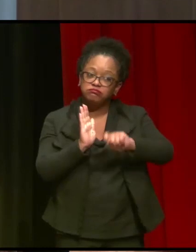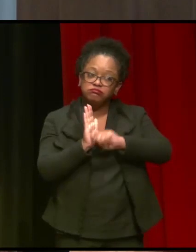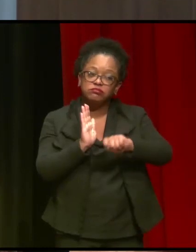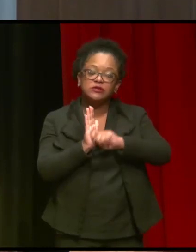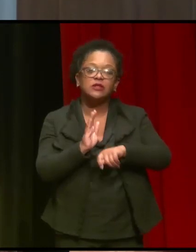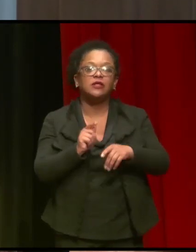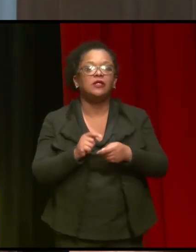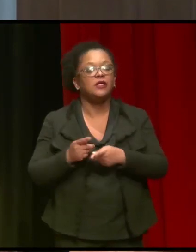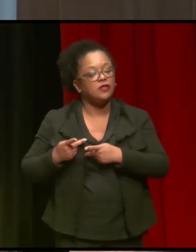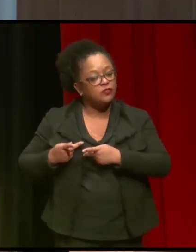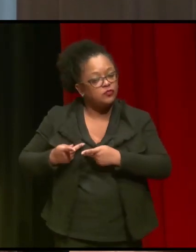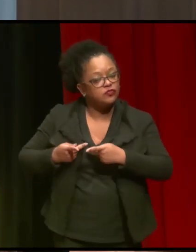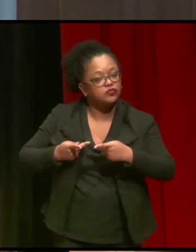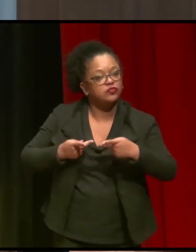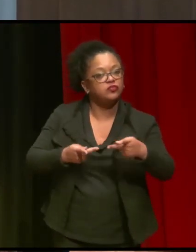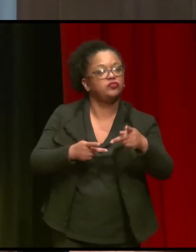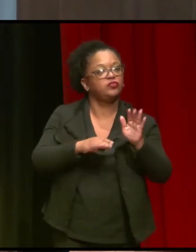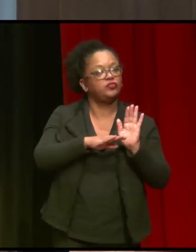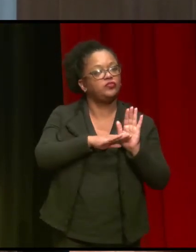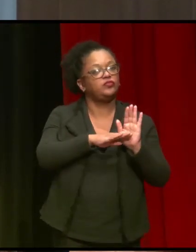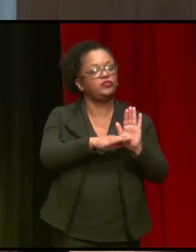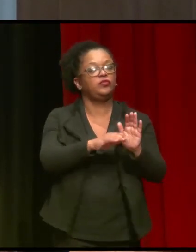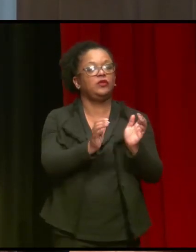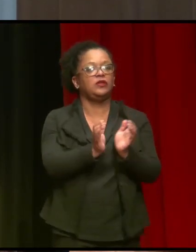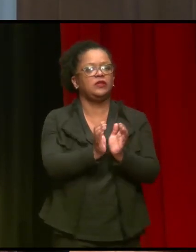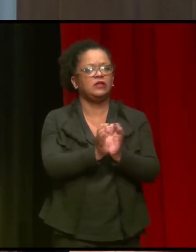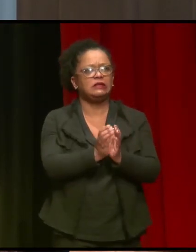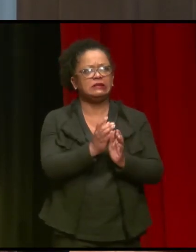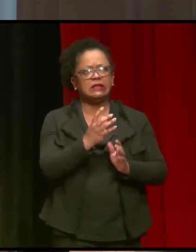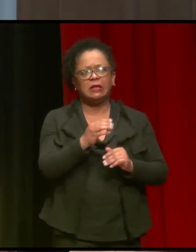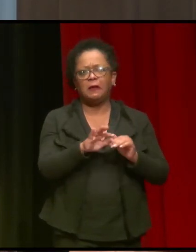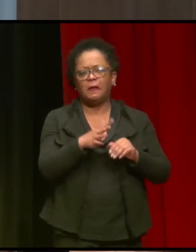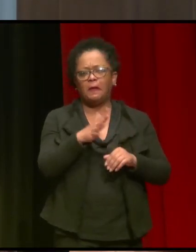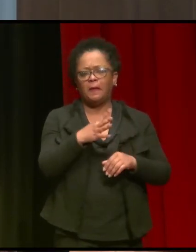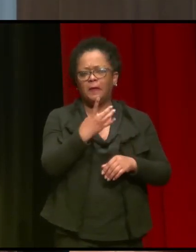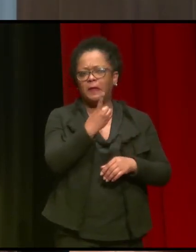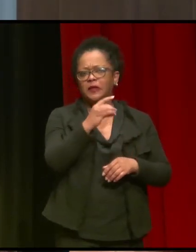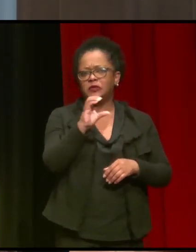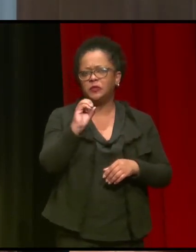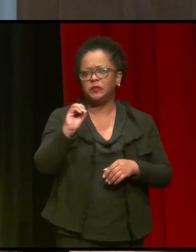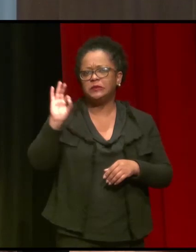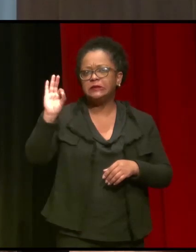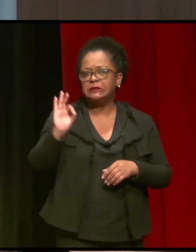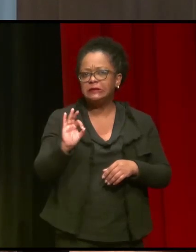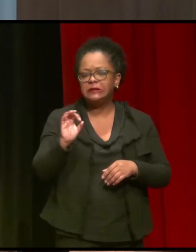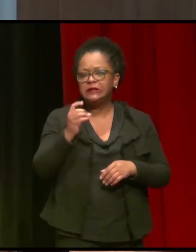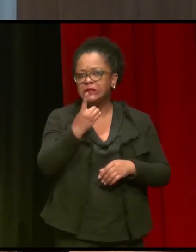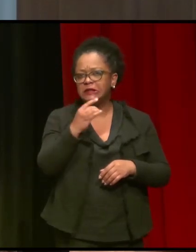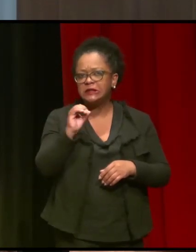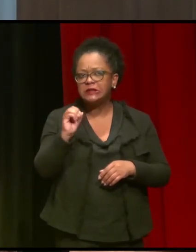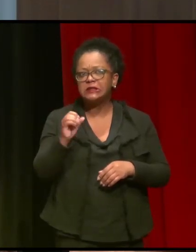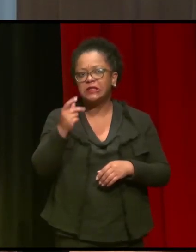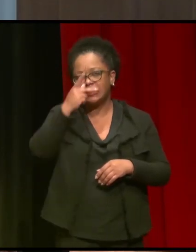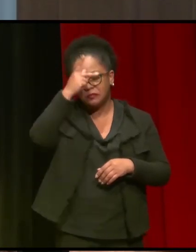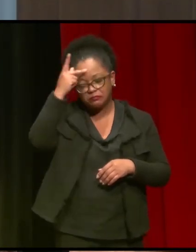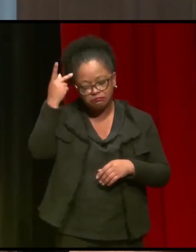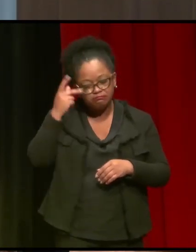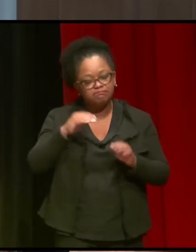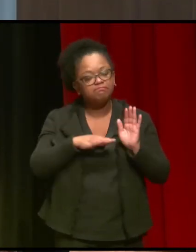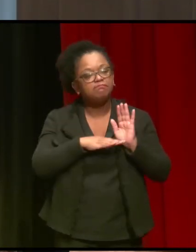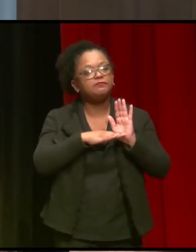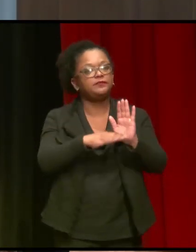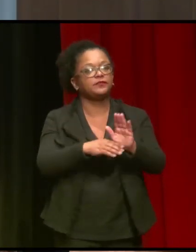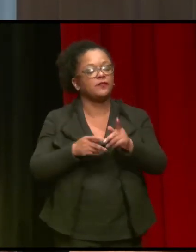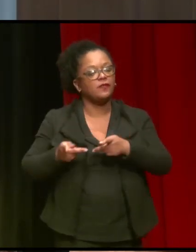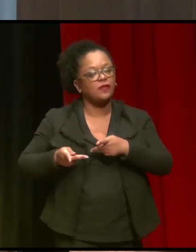bíblico para eles lá num grupo deles. Tinha mais de 100. Eu ia lá, eles não eram da minha igreja não, rapaz. Mas eu ia lá dar estudo bíblico